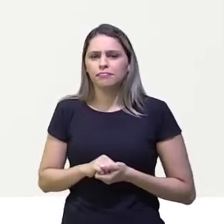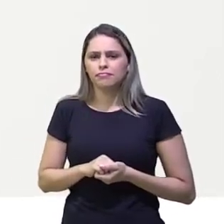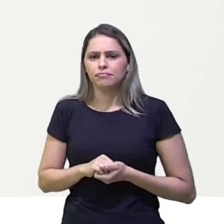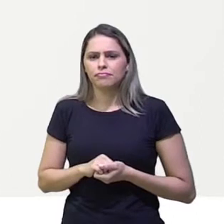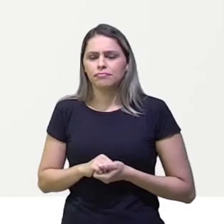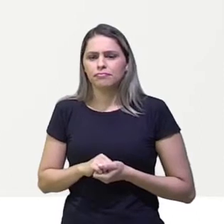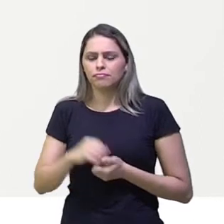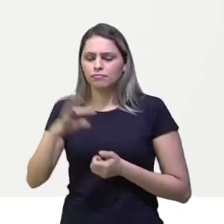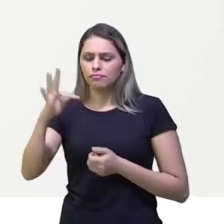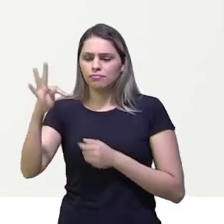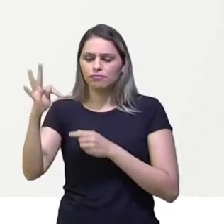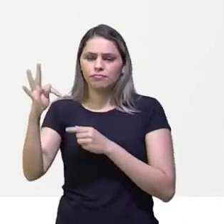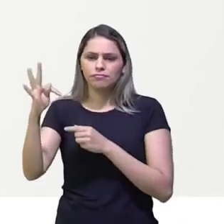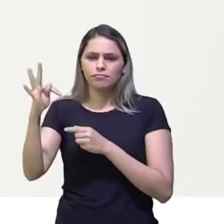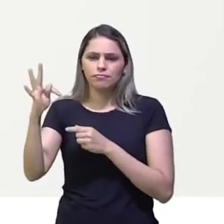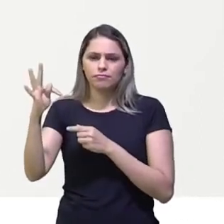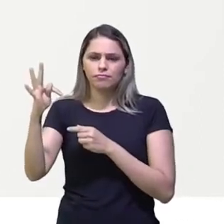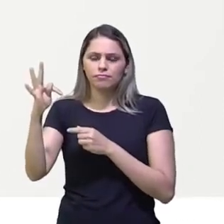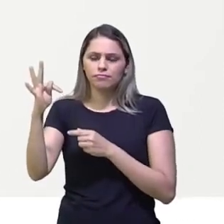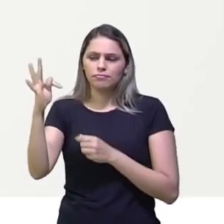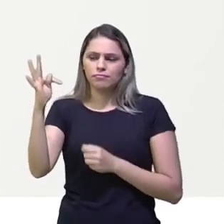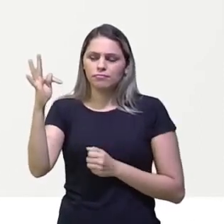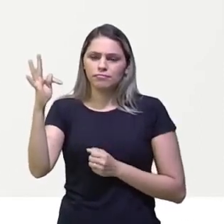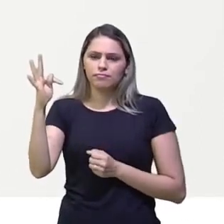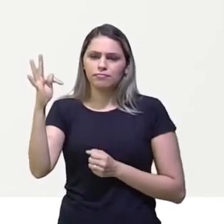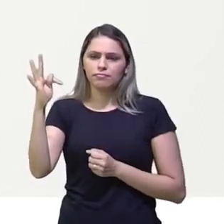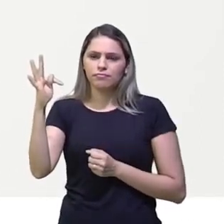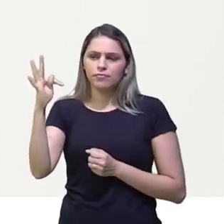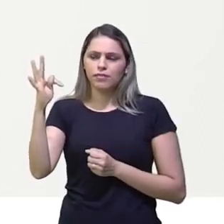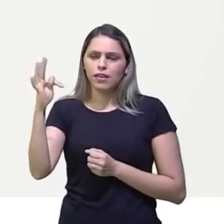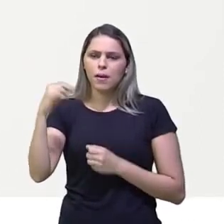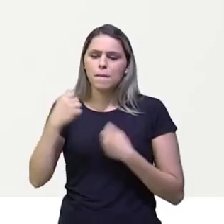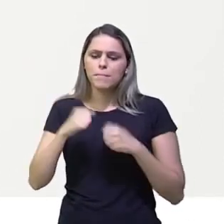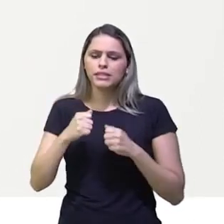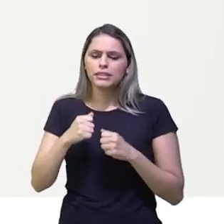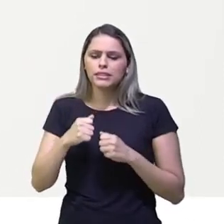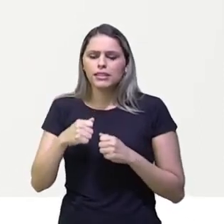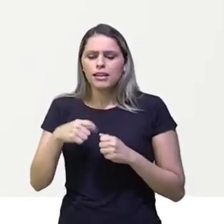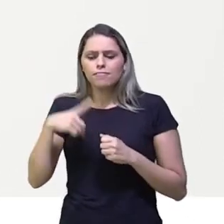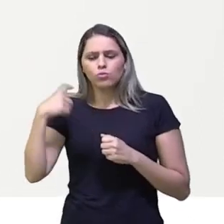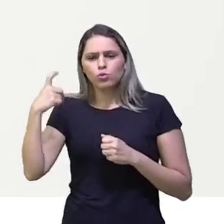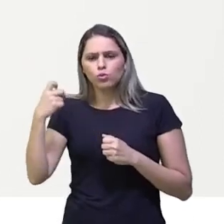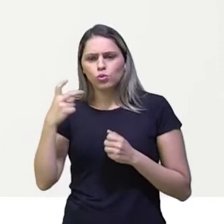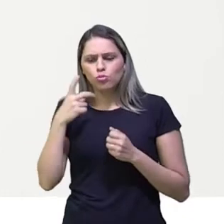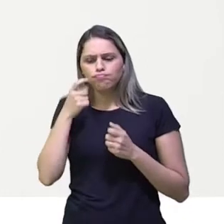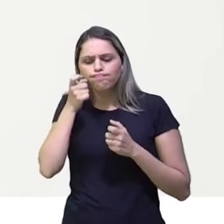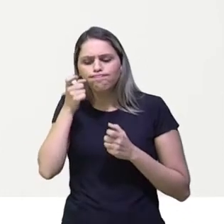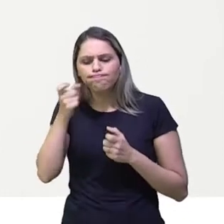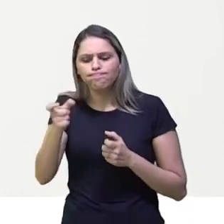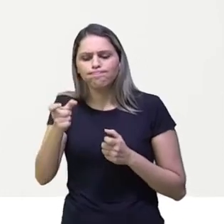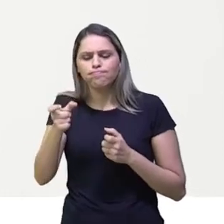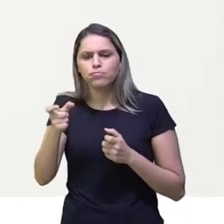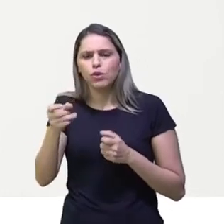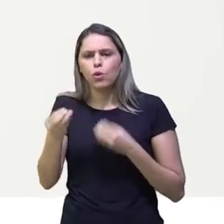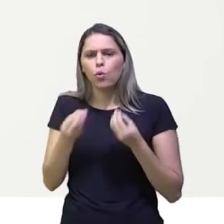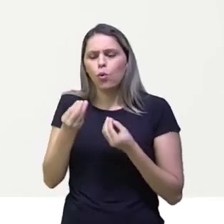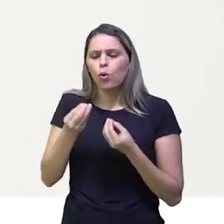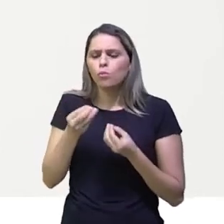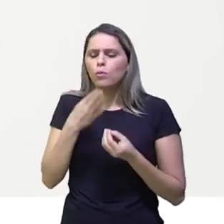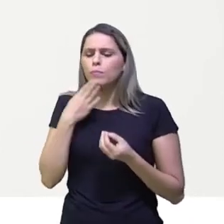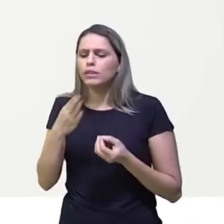Taturana, taturana. Olha o som, gente. Se eu falasse para vocês escreverem taturana, como vocês